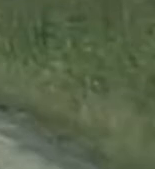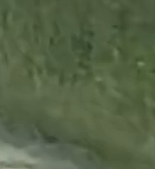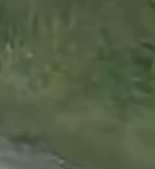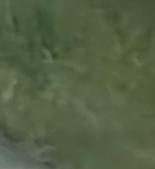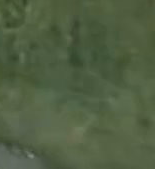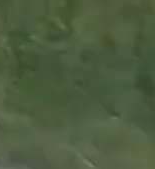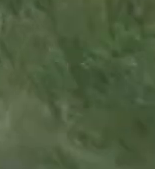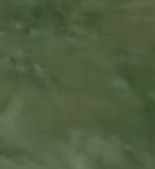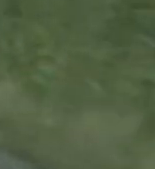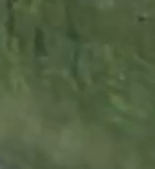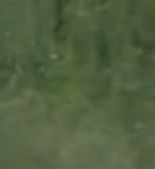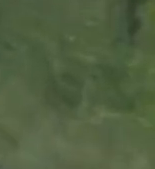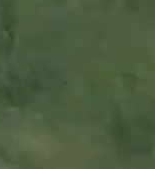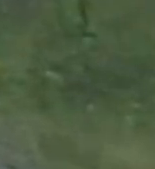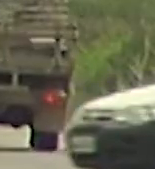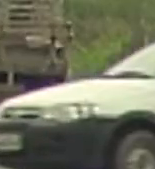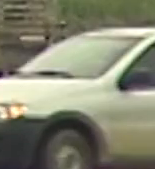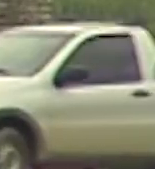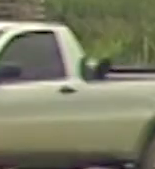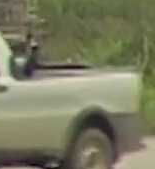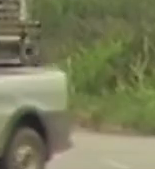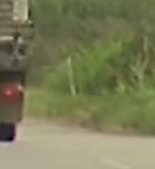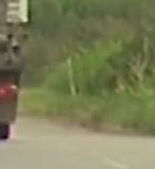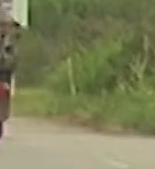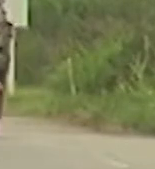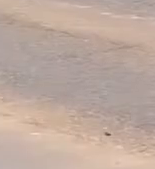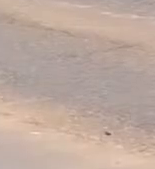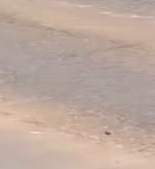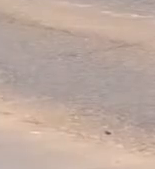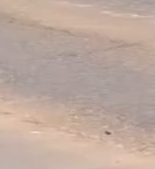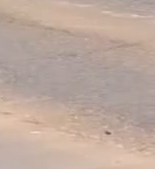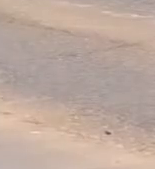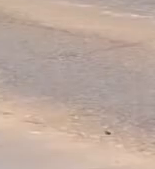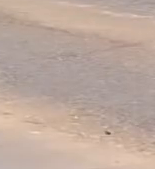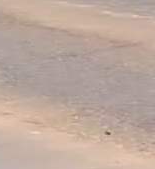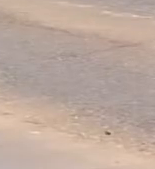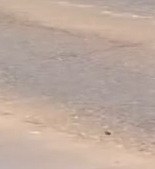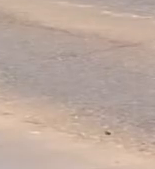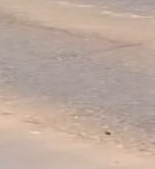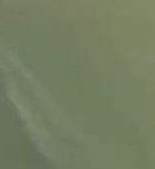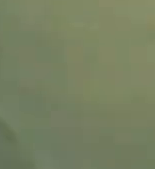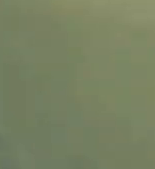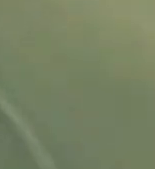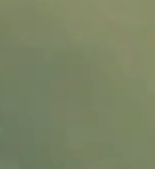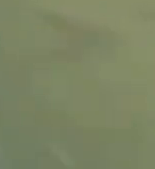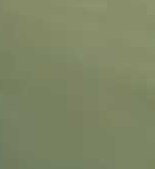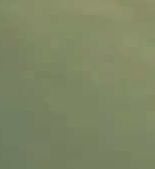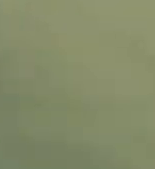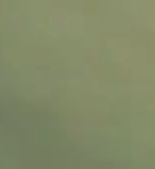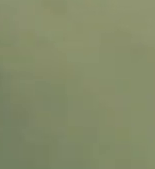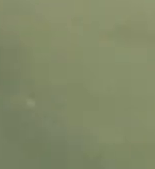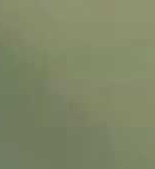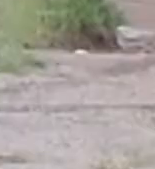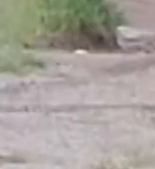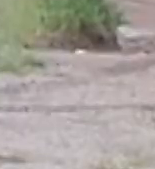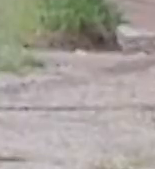para acelerar uma série de melhorias que vão dar mais segurança para quem transita pelas BRs. São 200 milhões